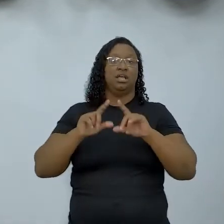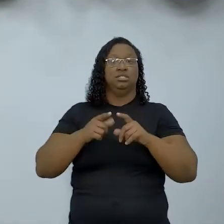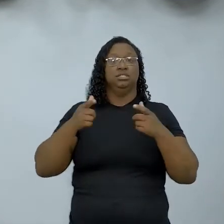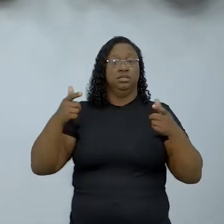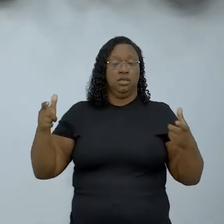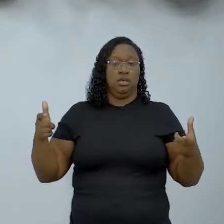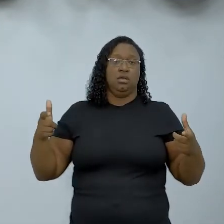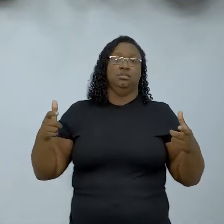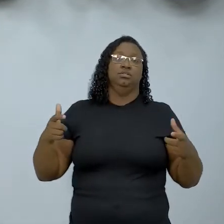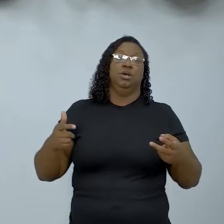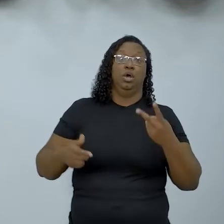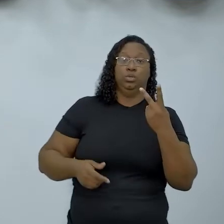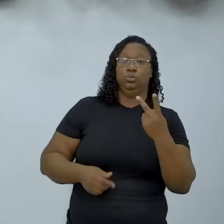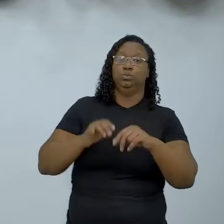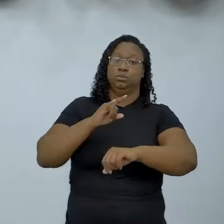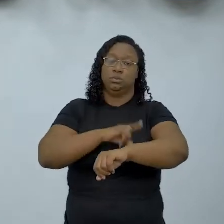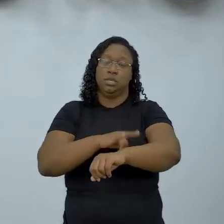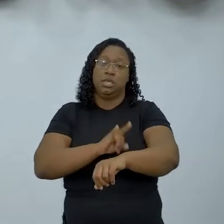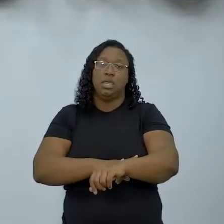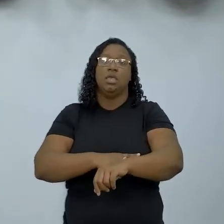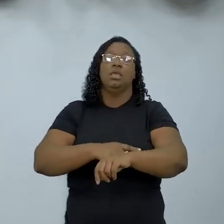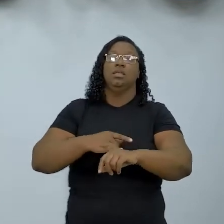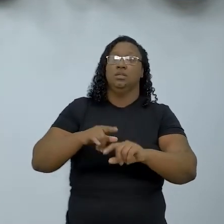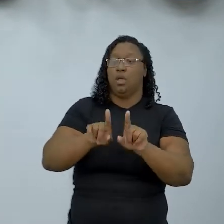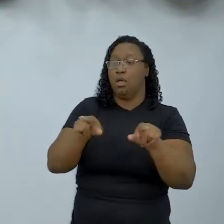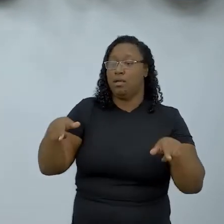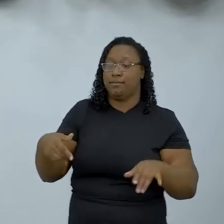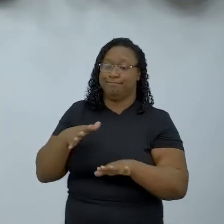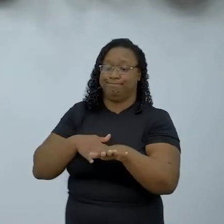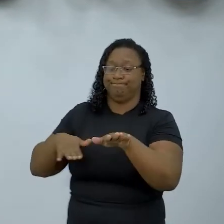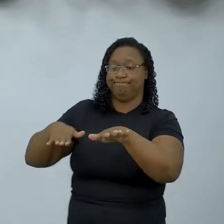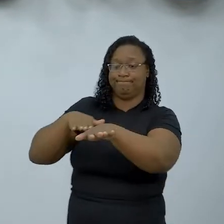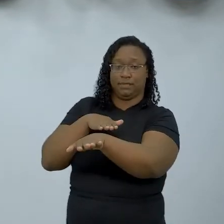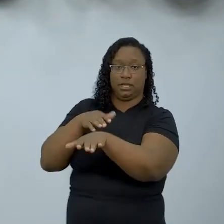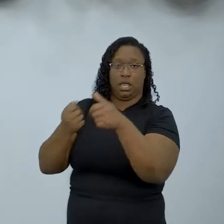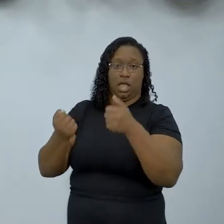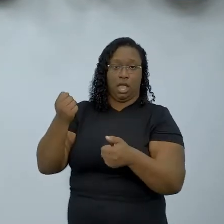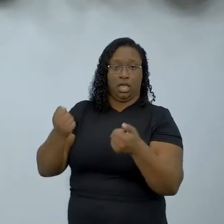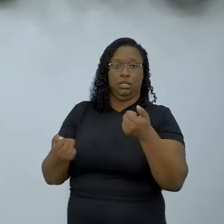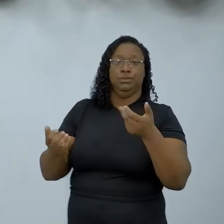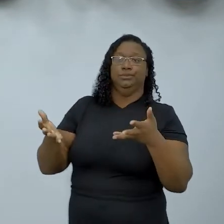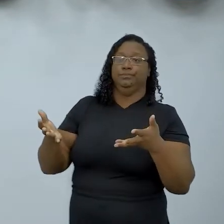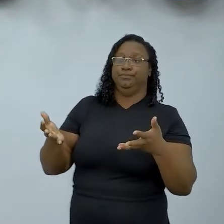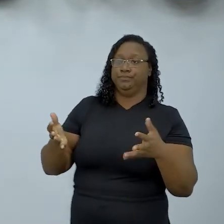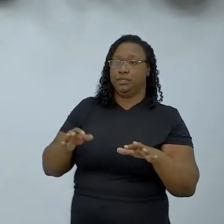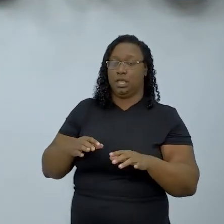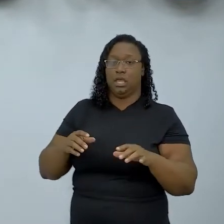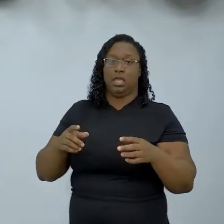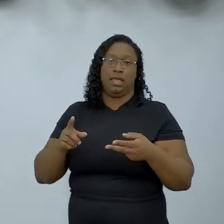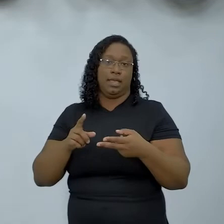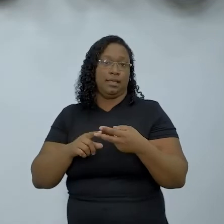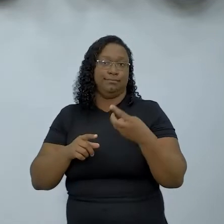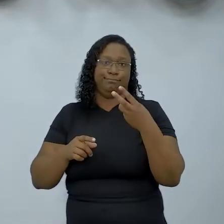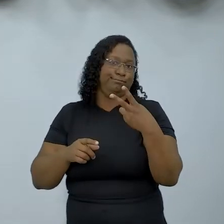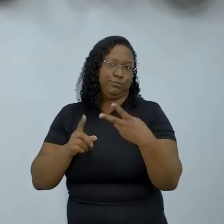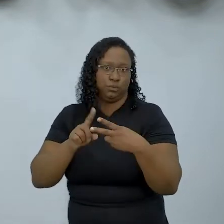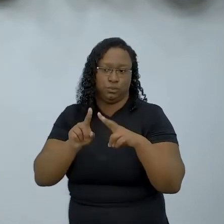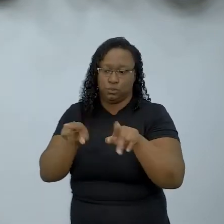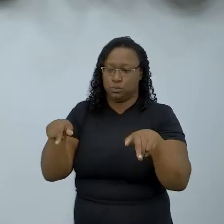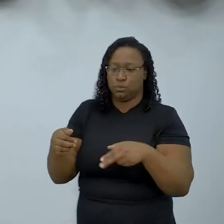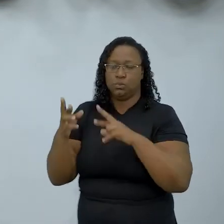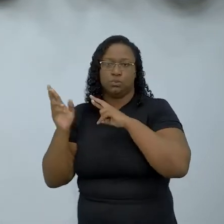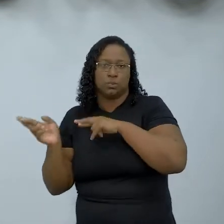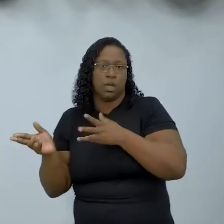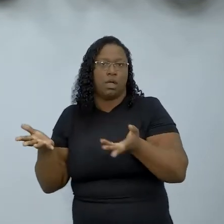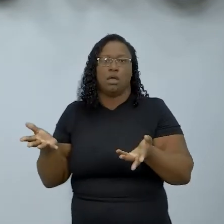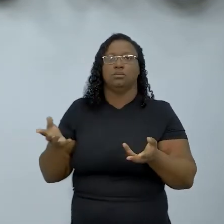e um banheiro. Então, aí, né, mais o quintal, mais a garagem, que a garagem tinha um sensor, que eu sei que isso também, ficar acendendo e apagando, que ajuda, mas